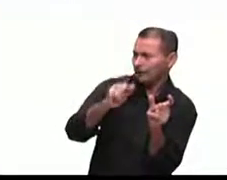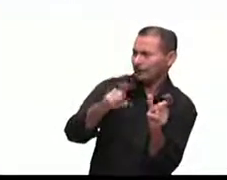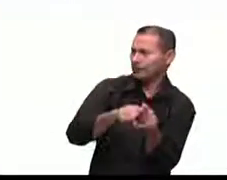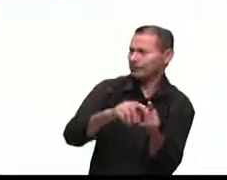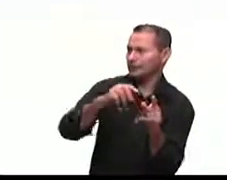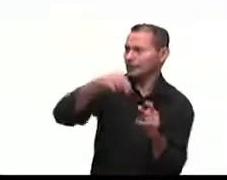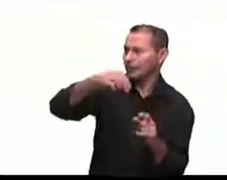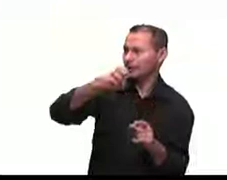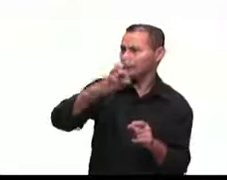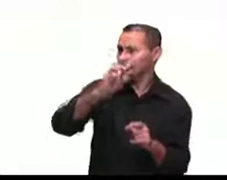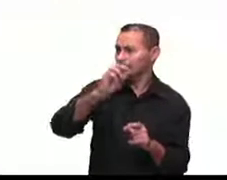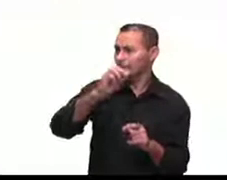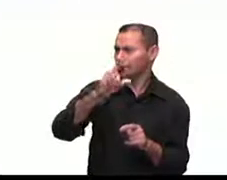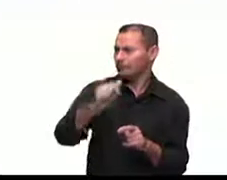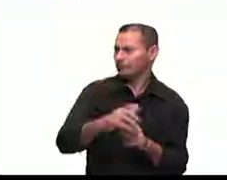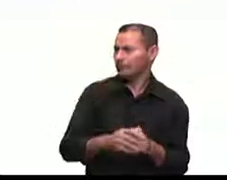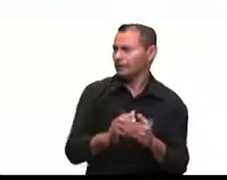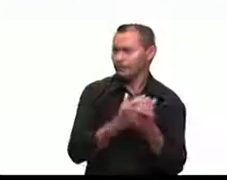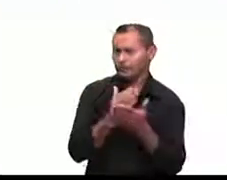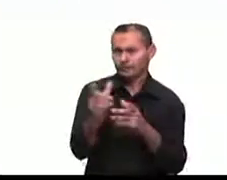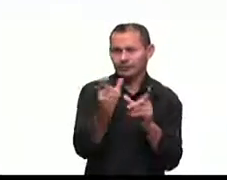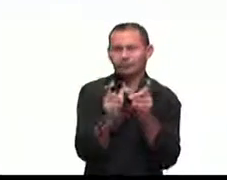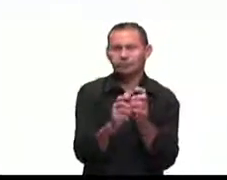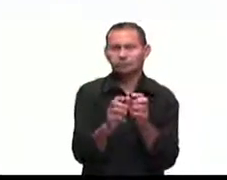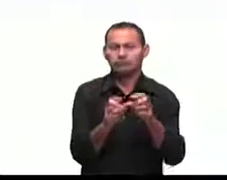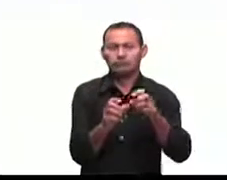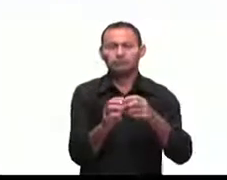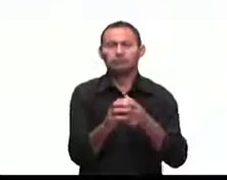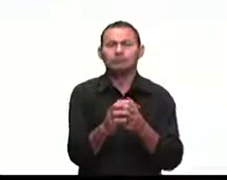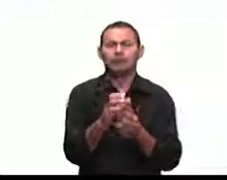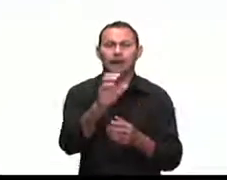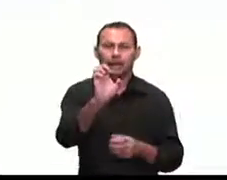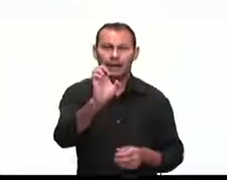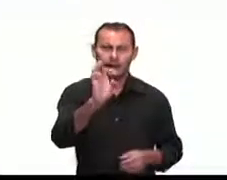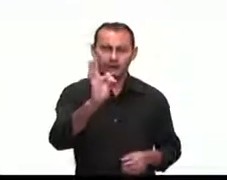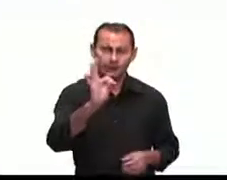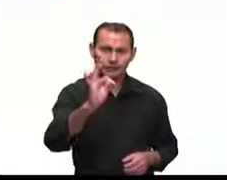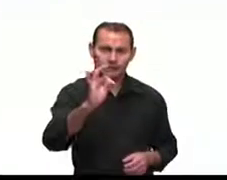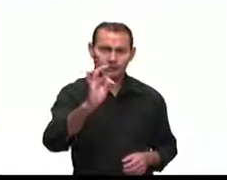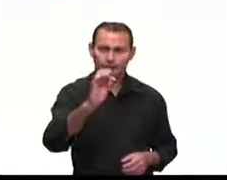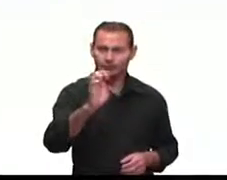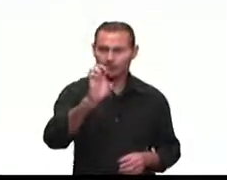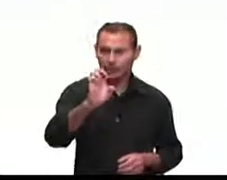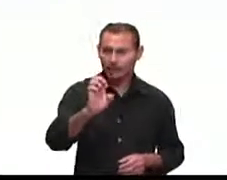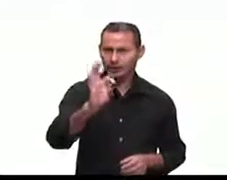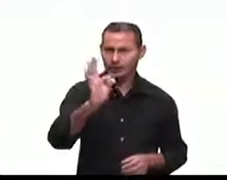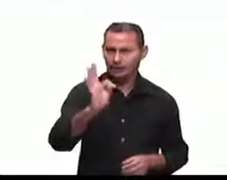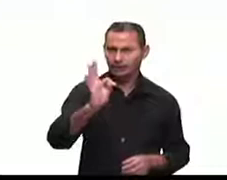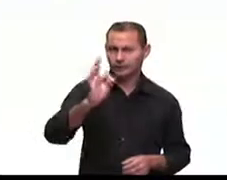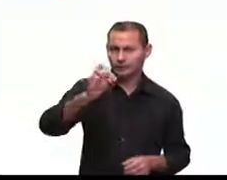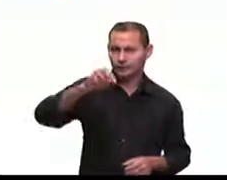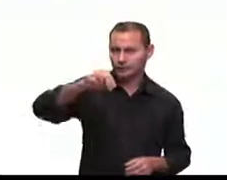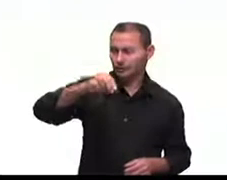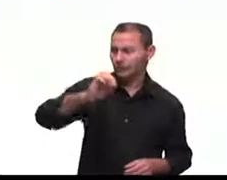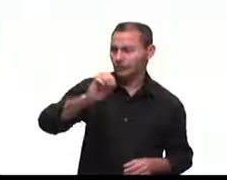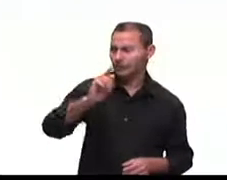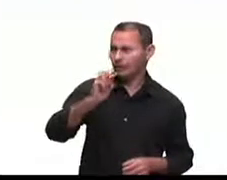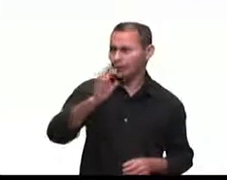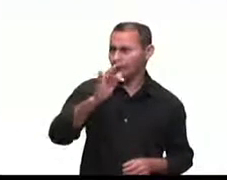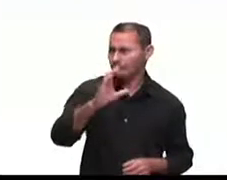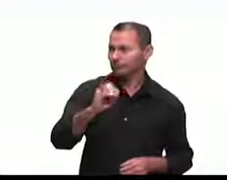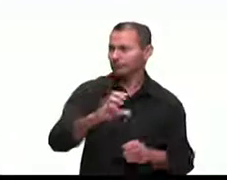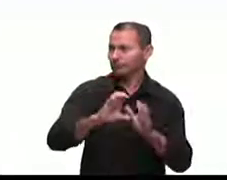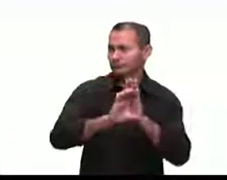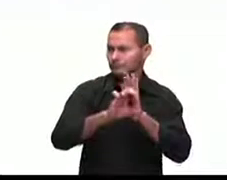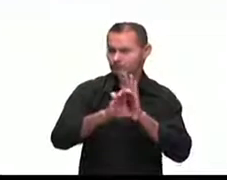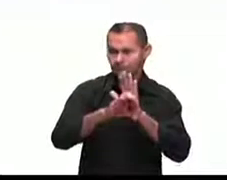né? Então, no início dessa palavra. Etnográfico, então, explicando aqui, ele é um conceito